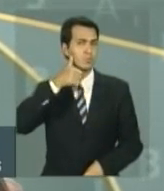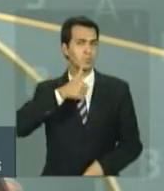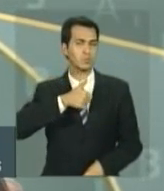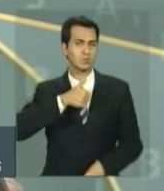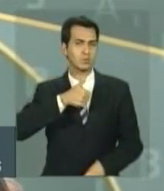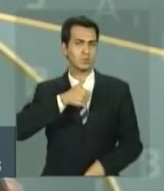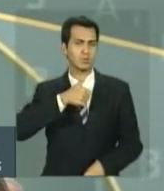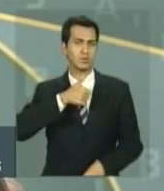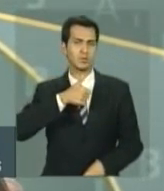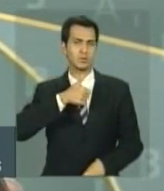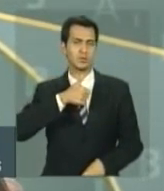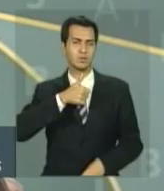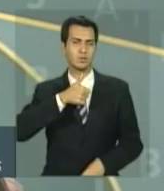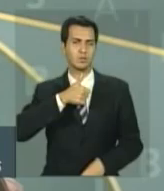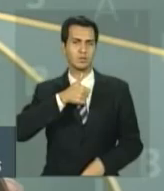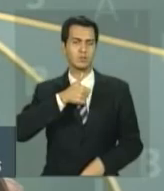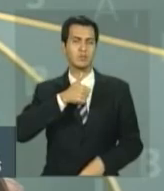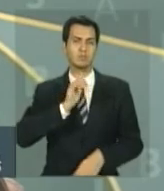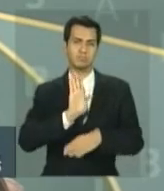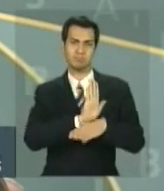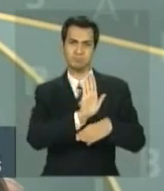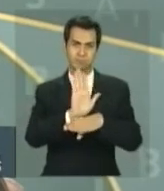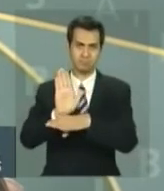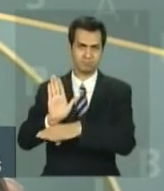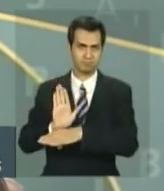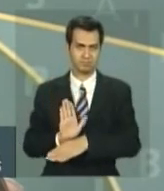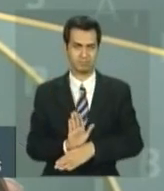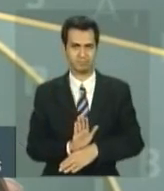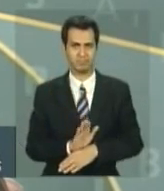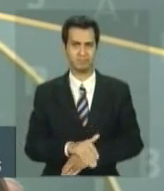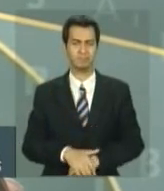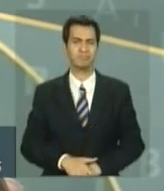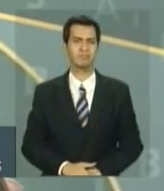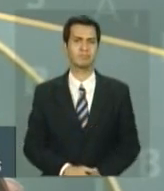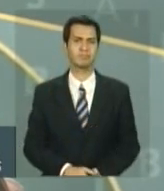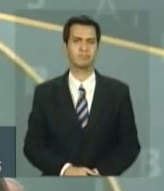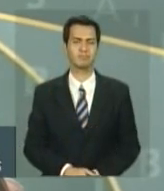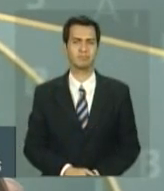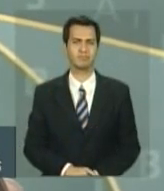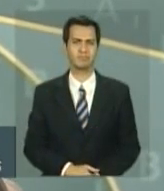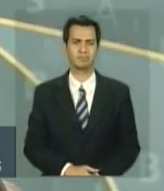e intersetorial de todas as mulheres.